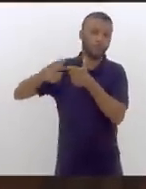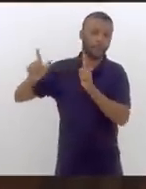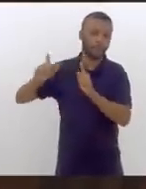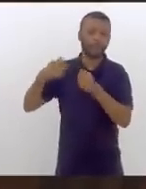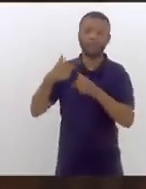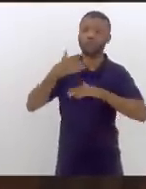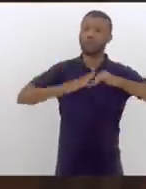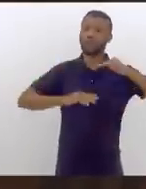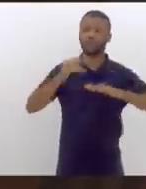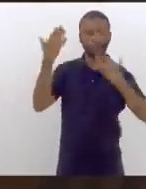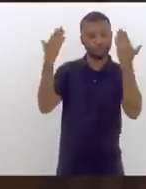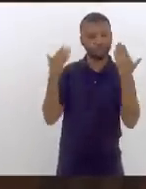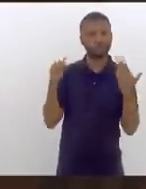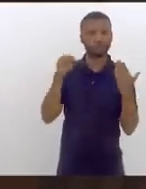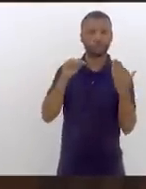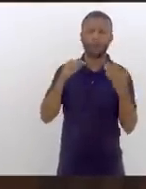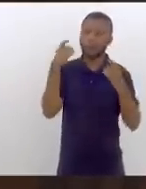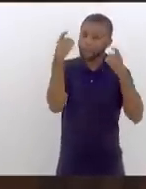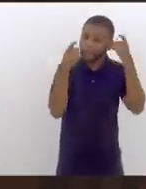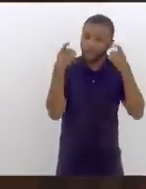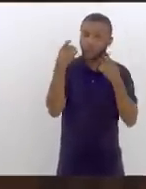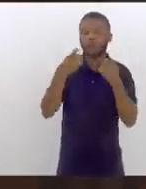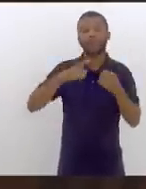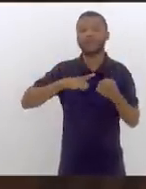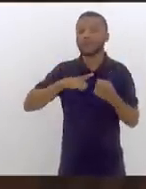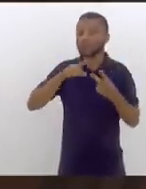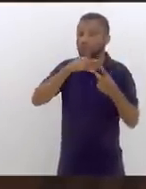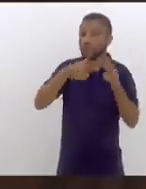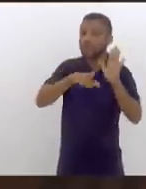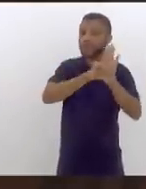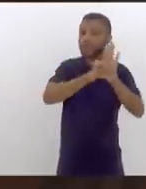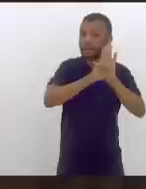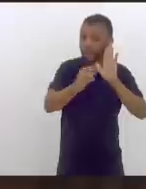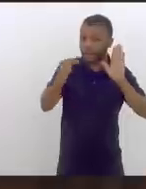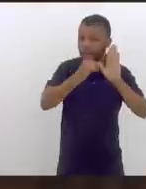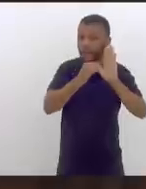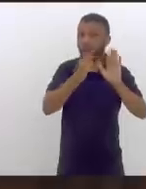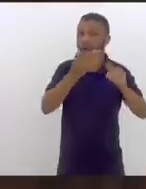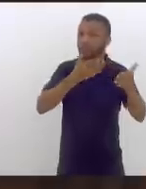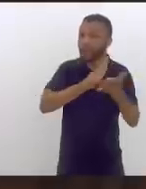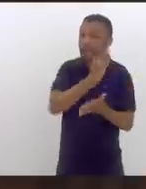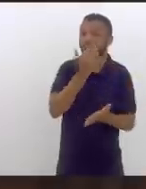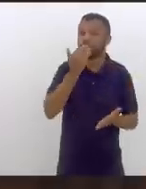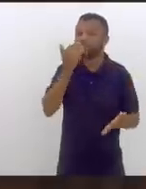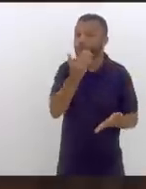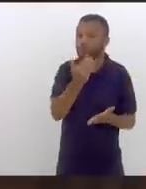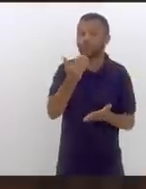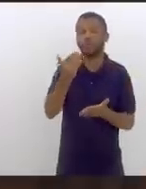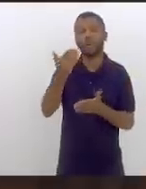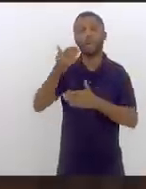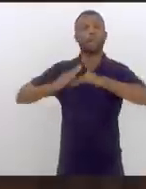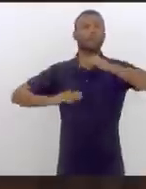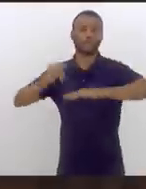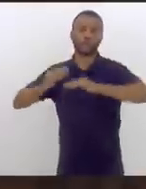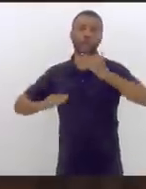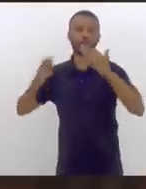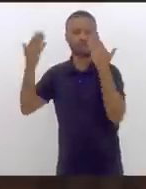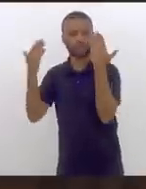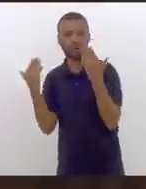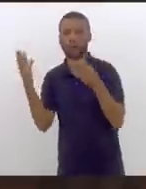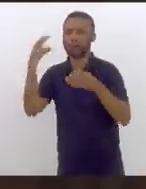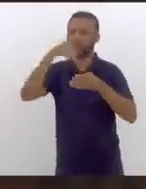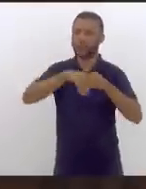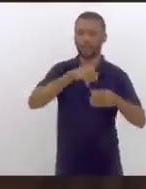psicólogo eu sou um cara que me preocupo muito com isso tanto é que eu tenho duas leis aprovadas pedindo psicólogos nos hospitais e nas escolas estaduais então